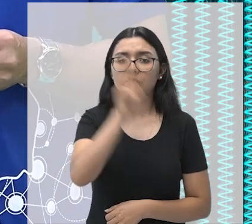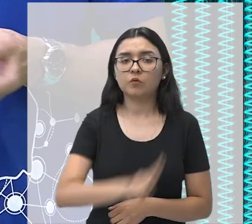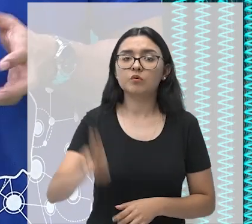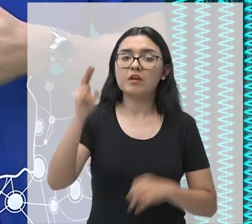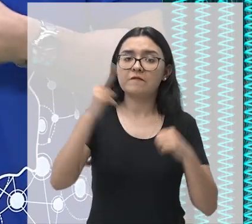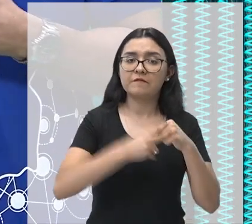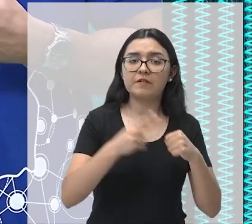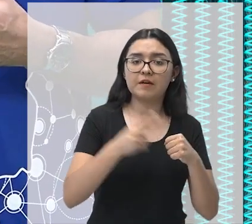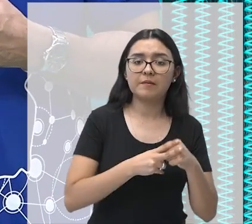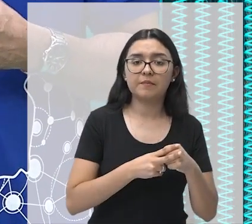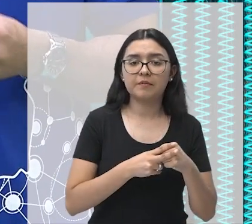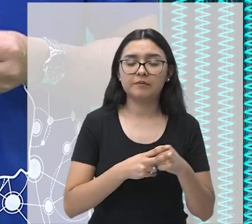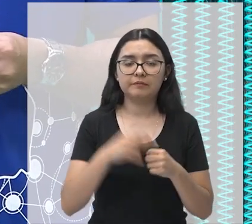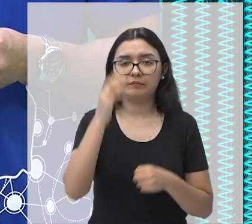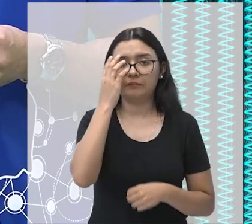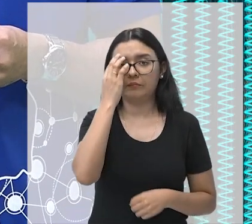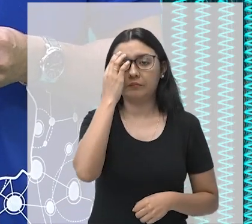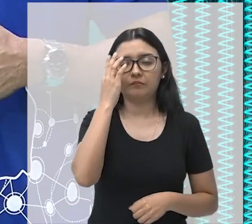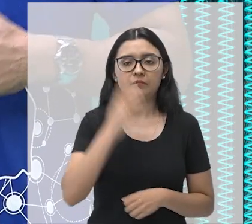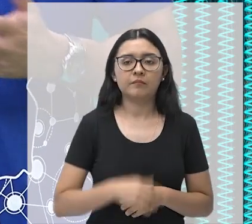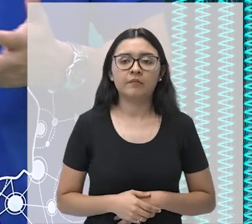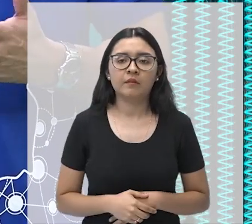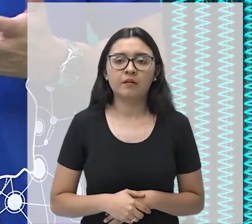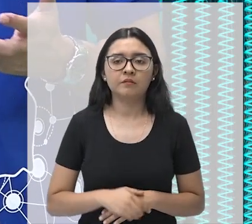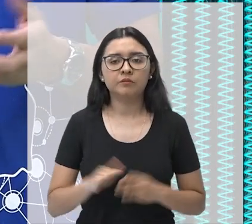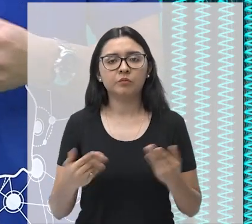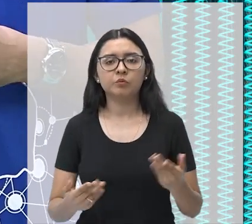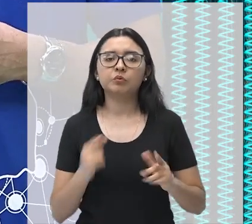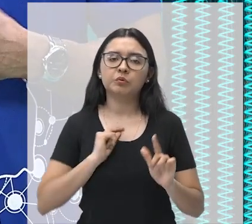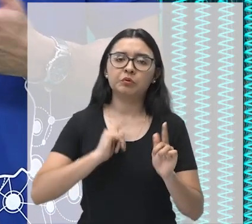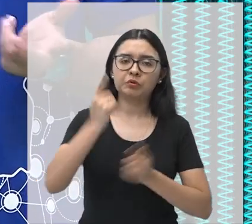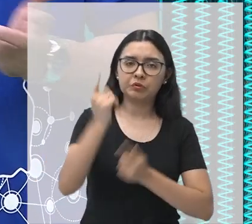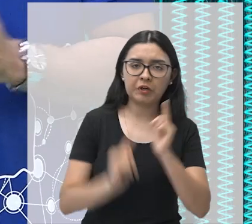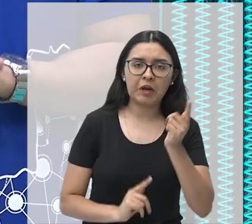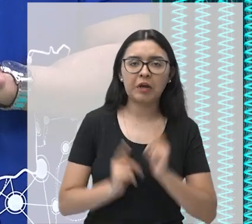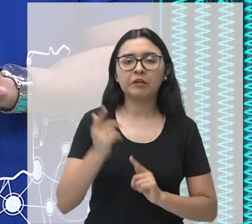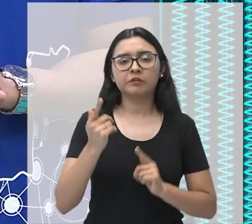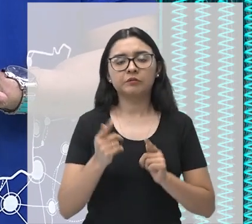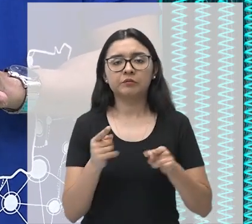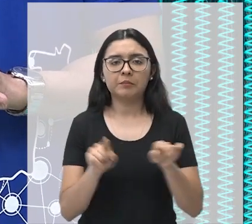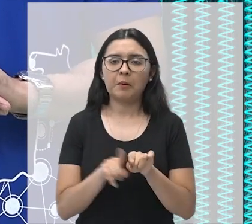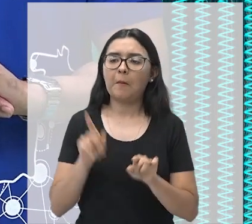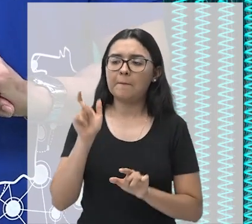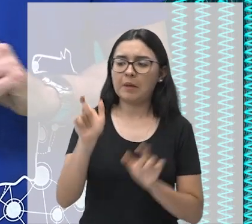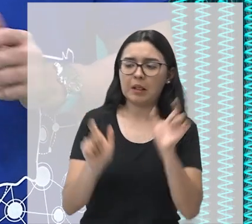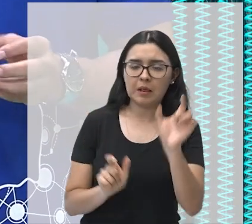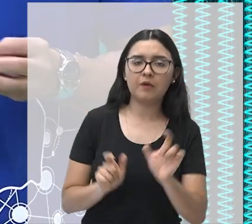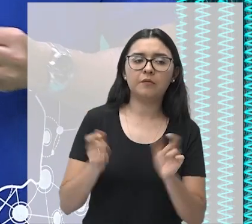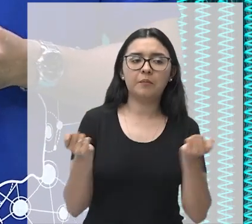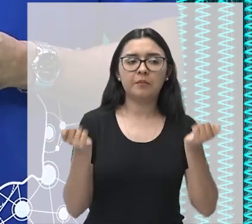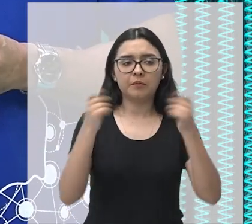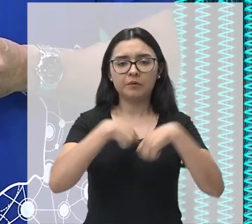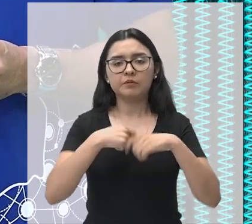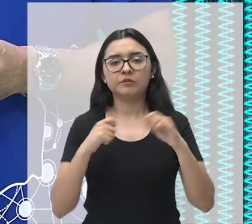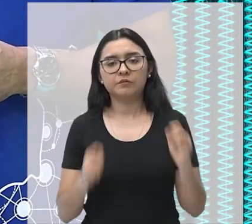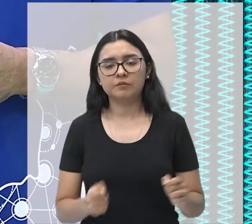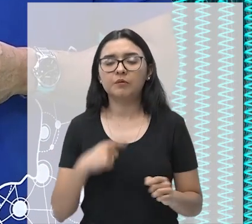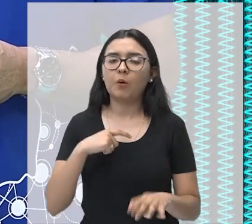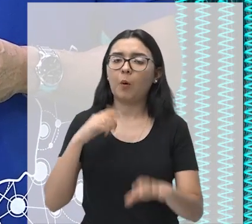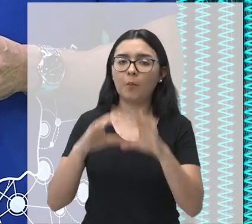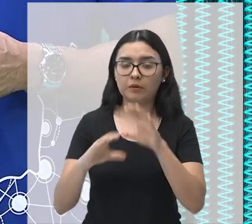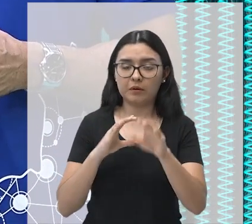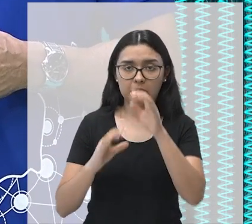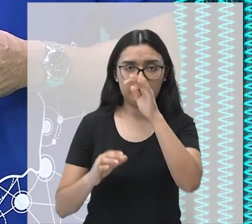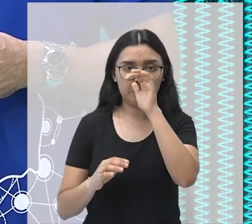utilizando o verbo, falo muita pouca coisa, né? Exceto com gestos e uma ou outra palavra que eu consigo passar uma